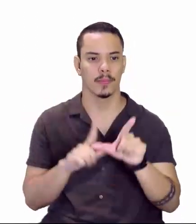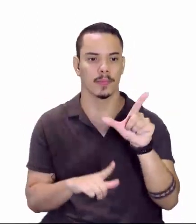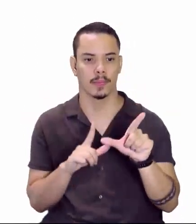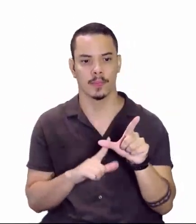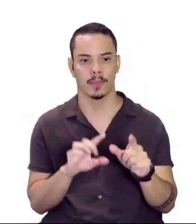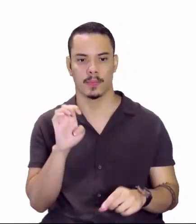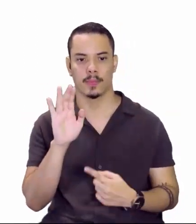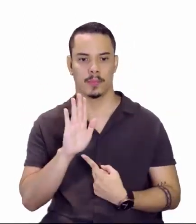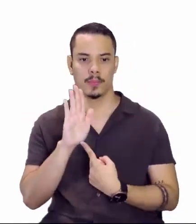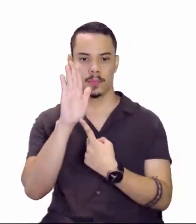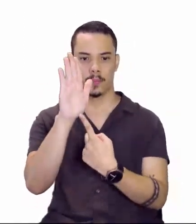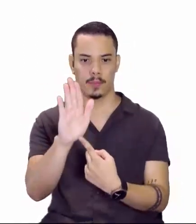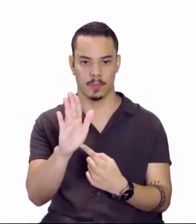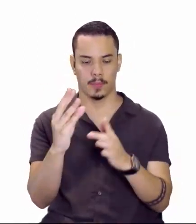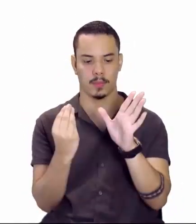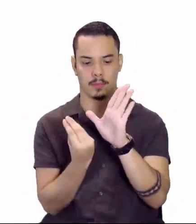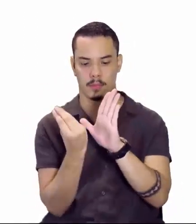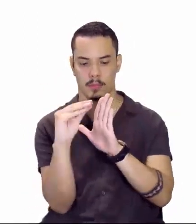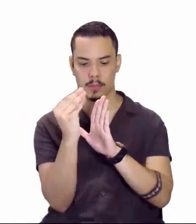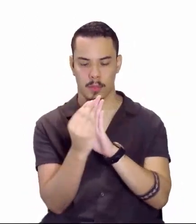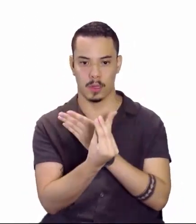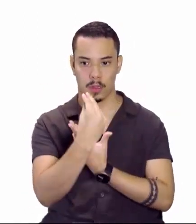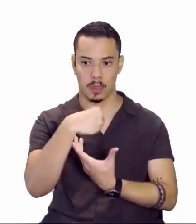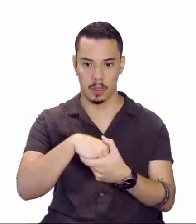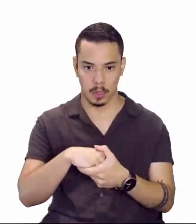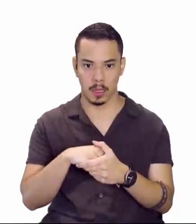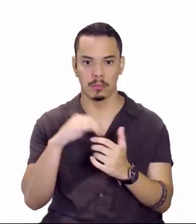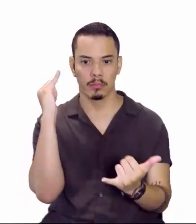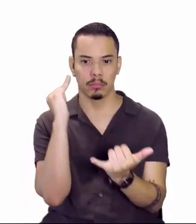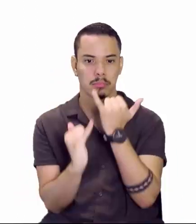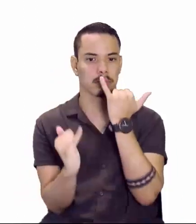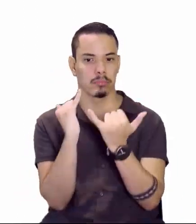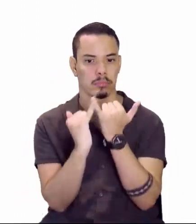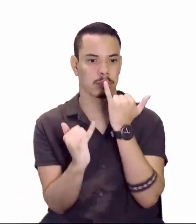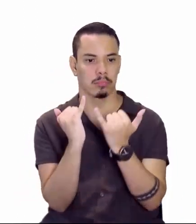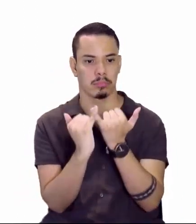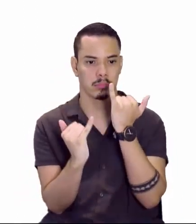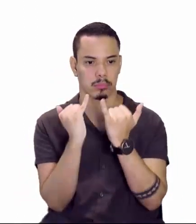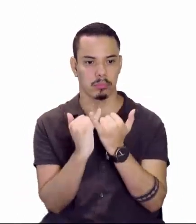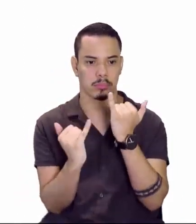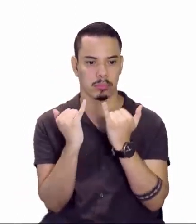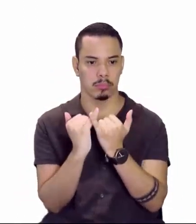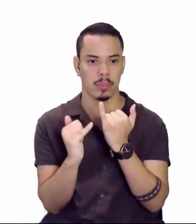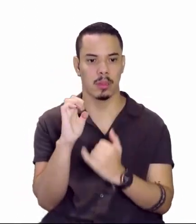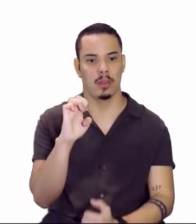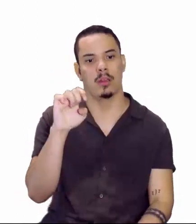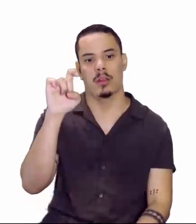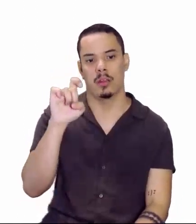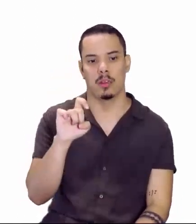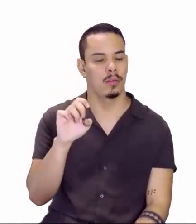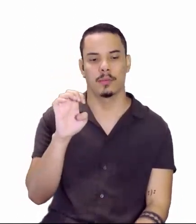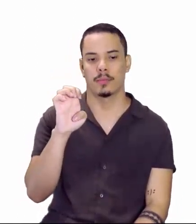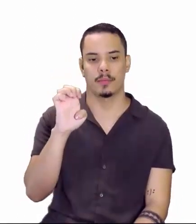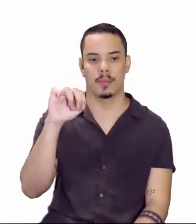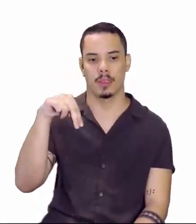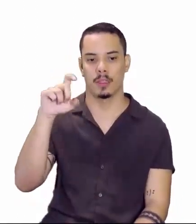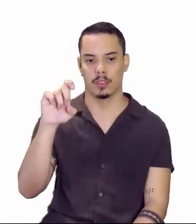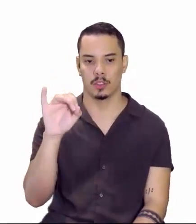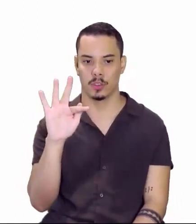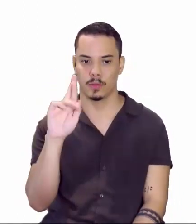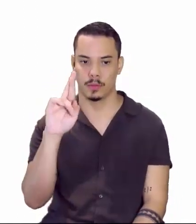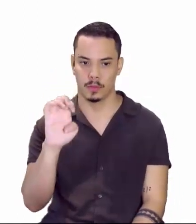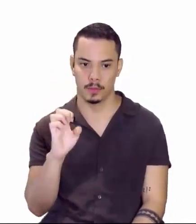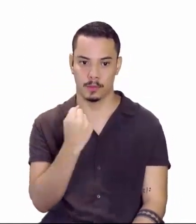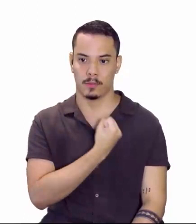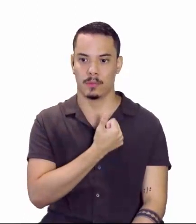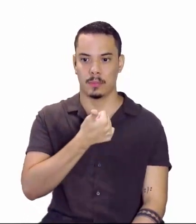ele apresenta configuração eletrônica semelhante ao átomo de enxofre, que tem número atômico 16.